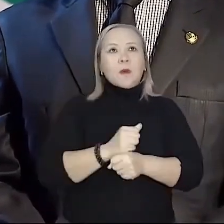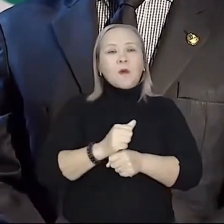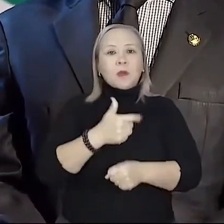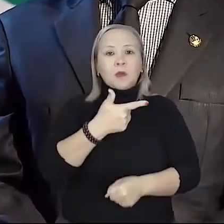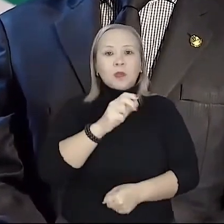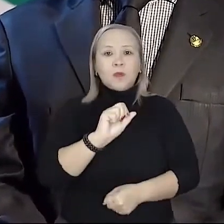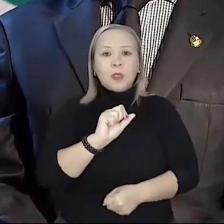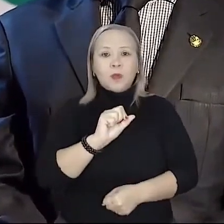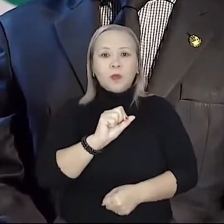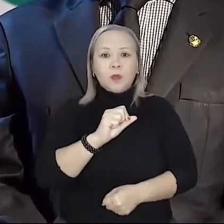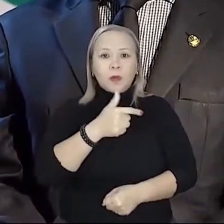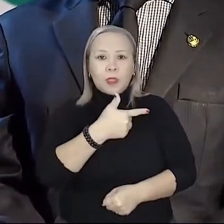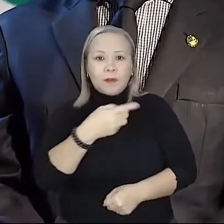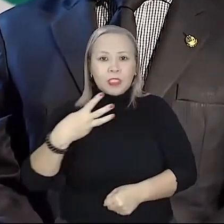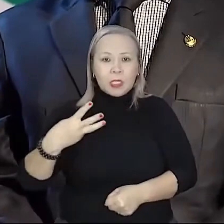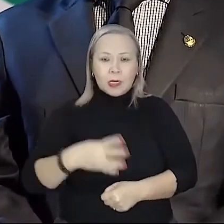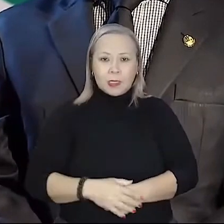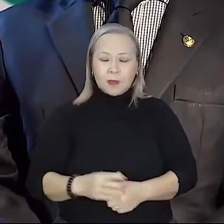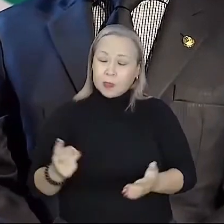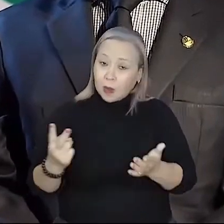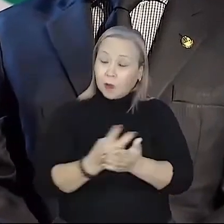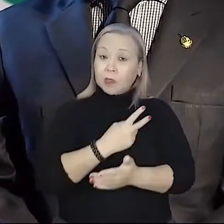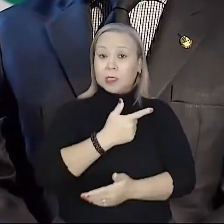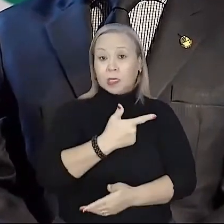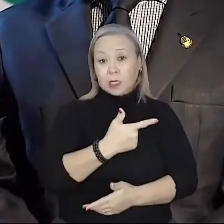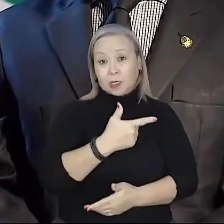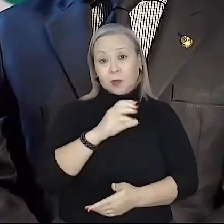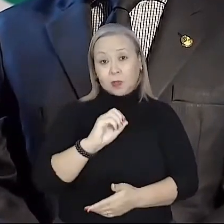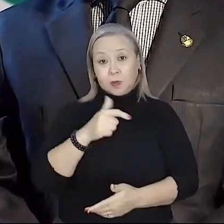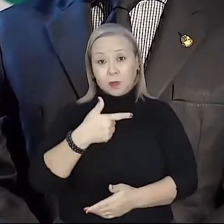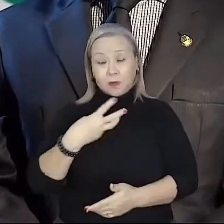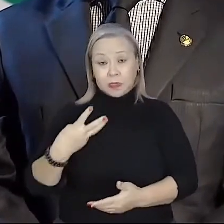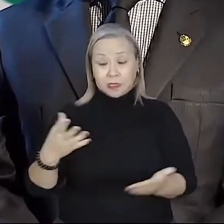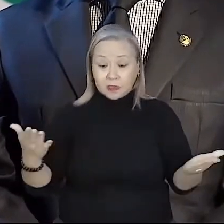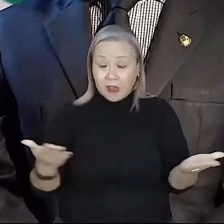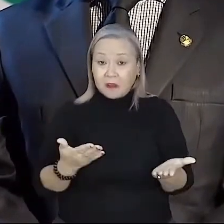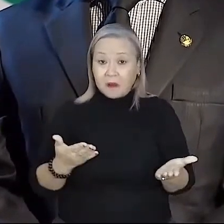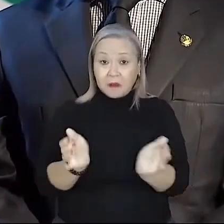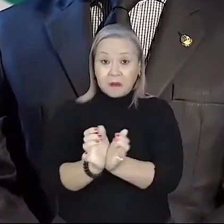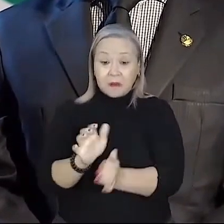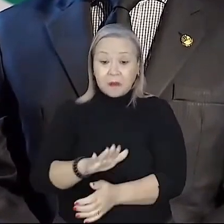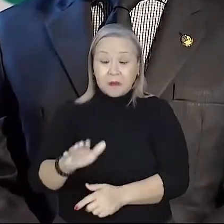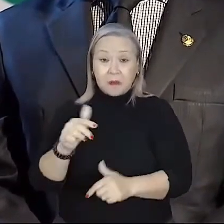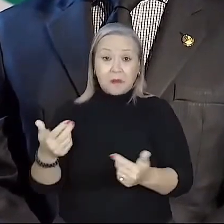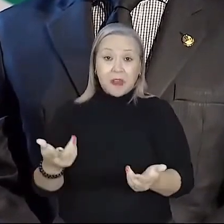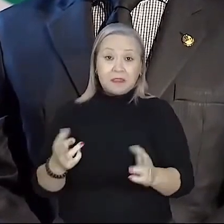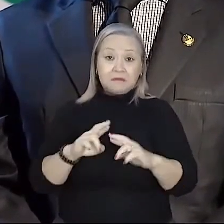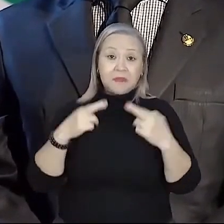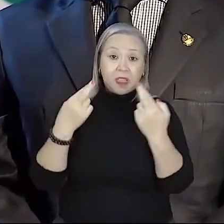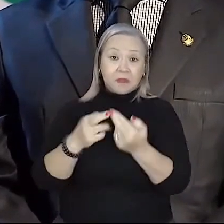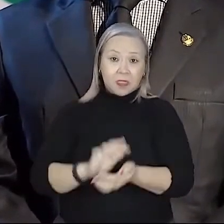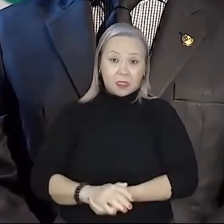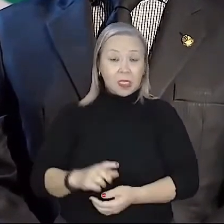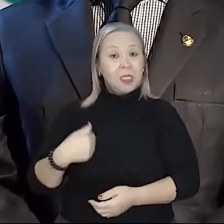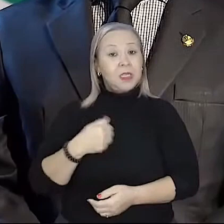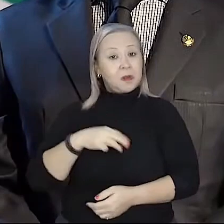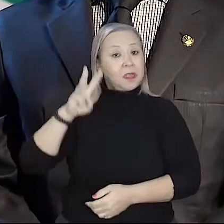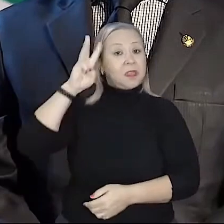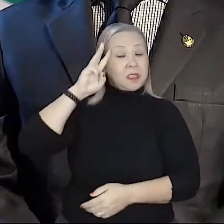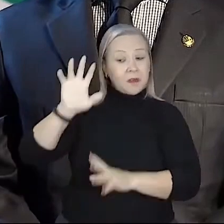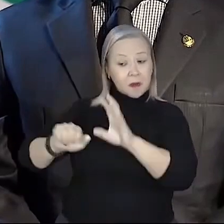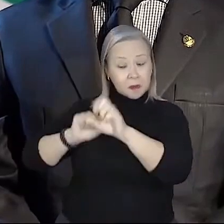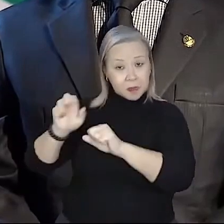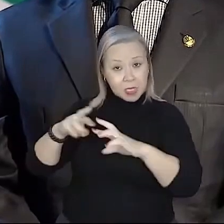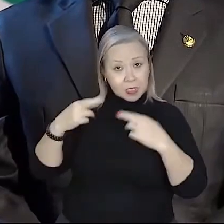Vejam, aquilo que ocorrerá em 2023, só agora o comitê vai se reunir. E nós, na terça-feira, vamos buscar